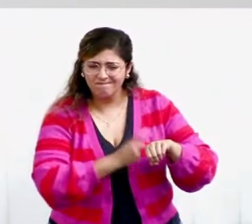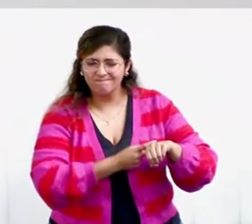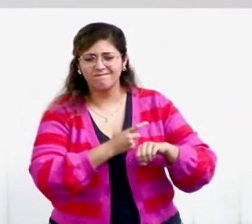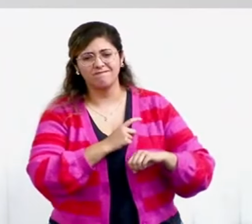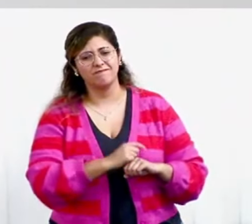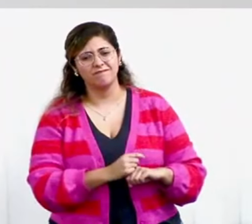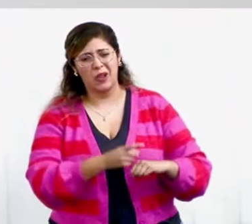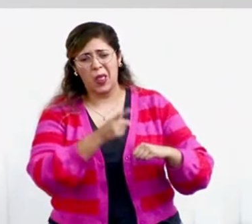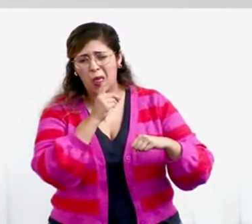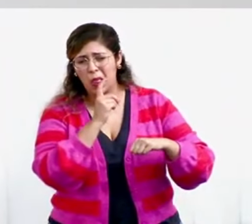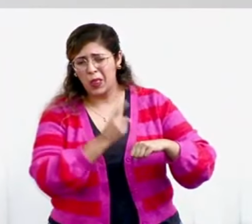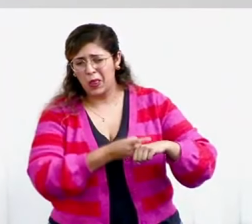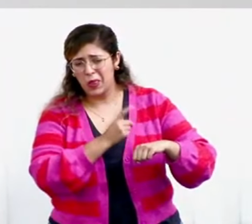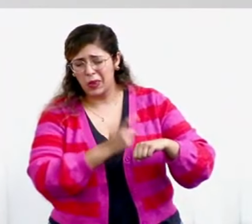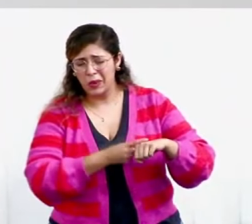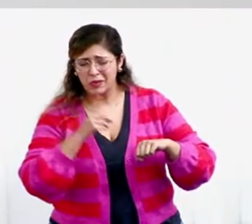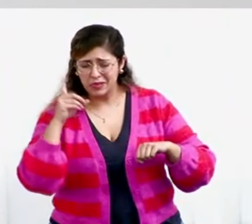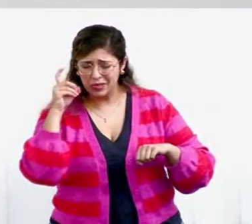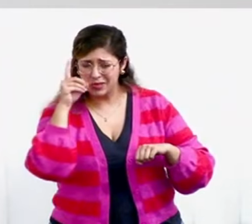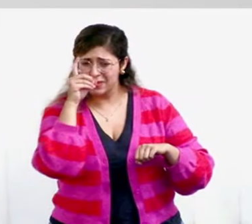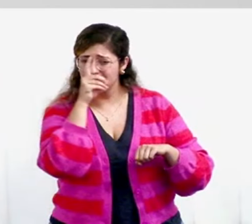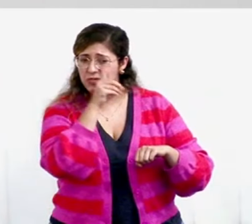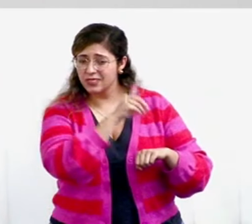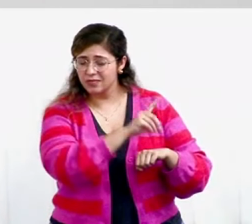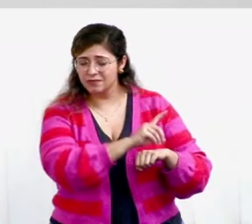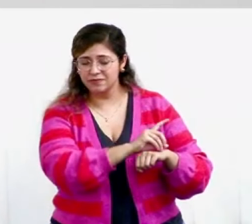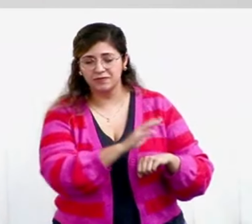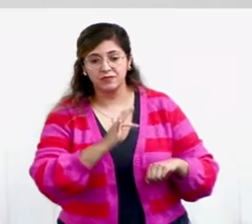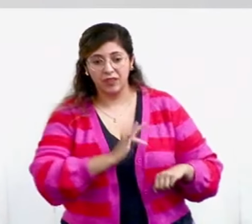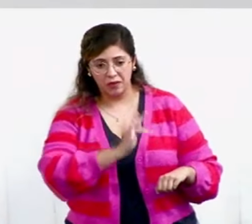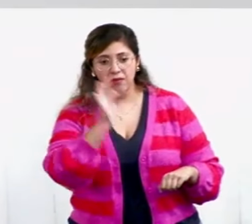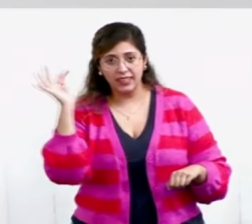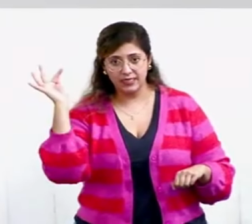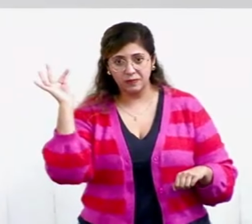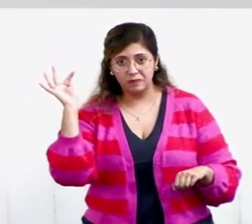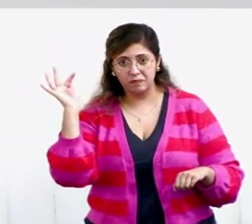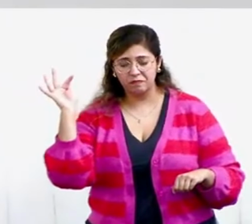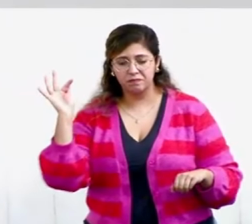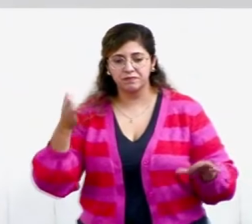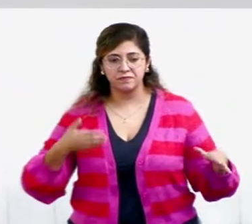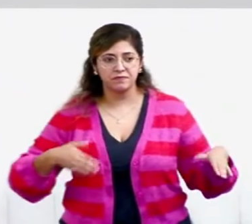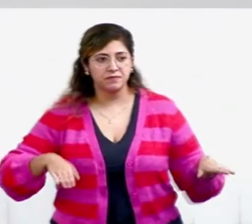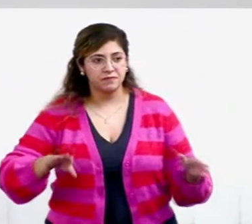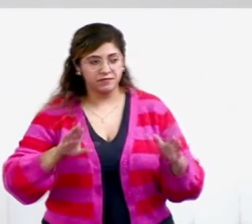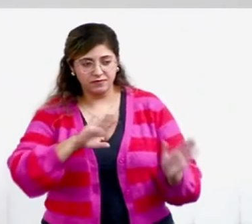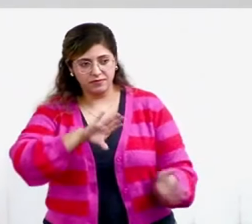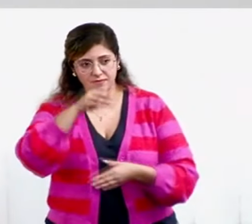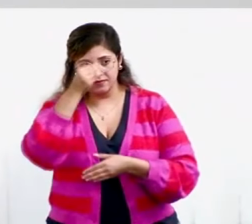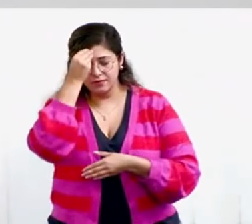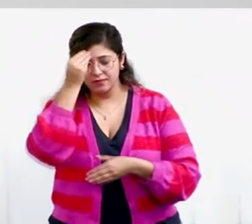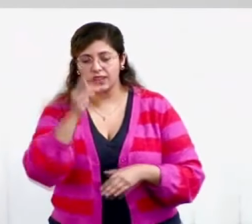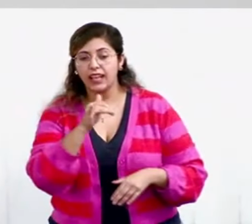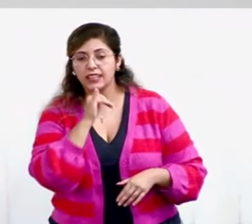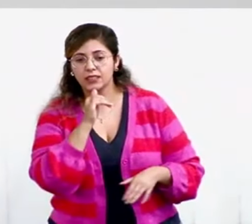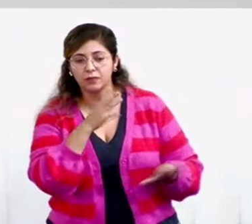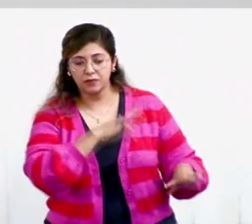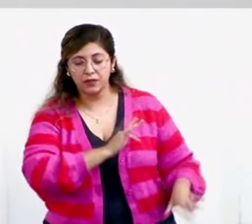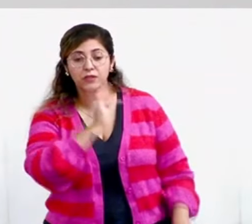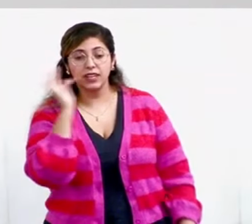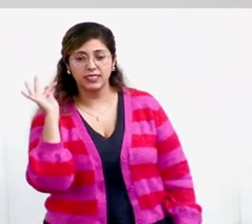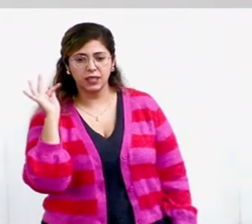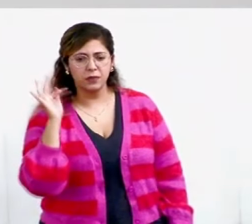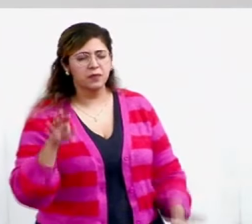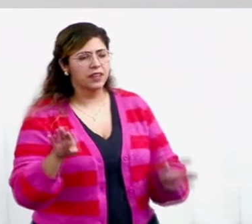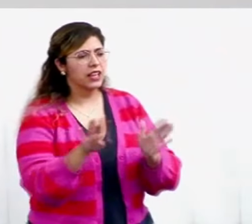Quando os fariseus, lá quando Jesus vai curar o cego, os fariseus vão ouvir